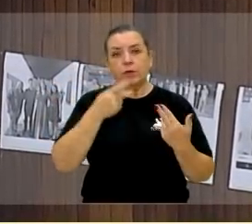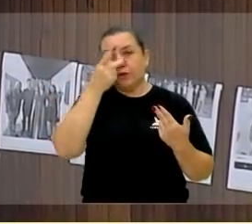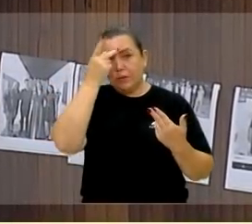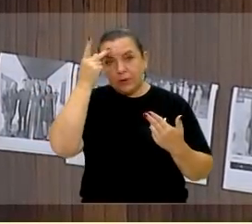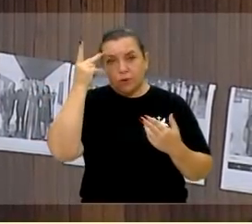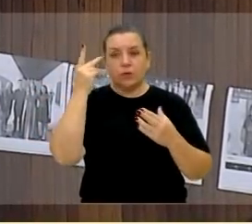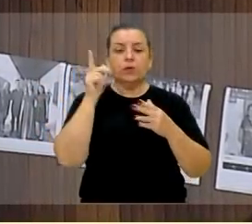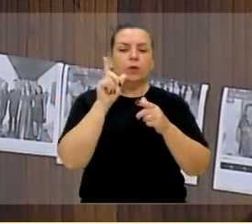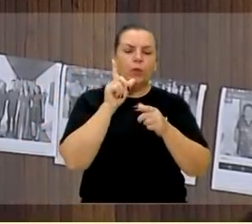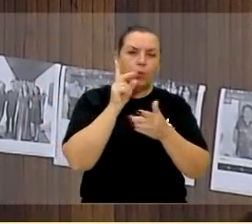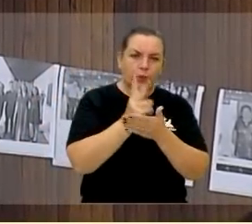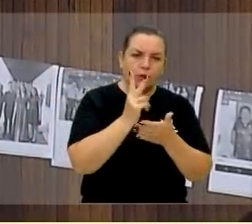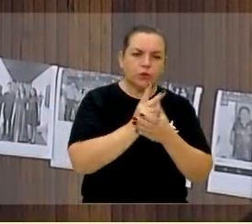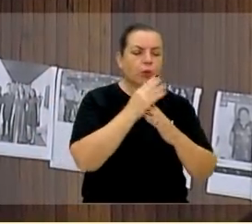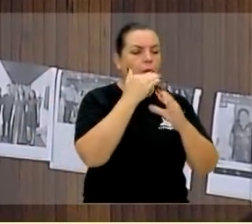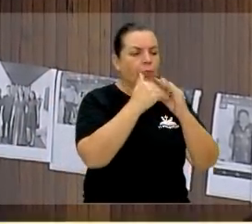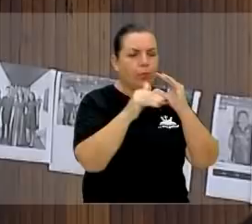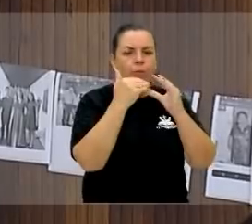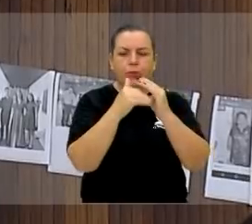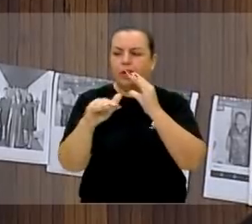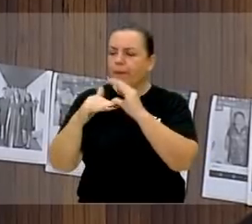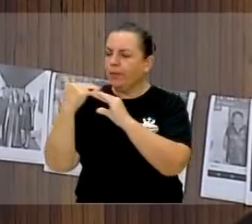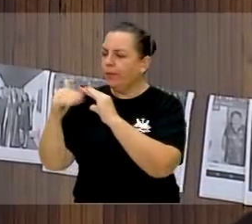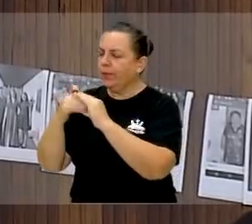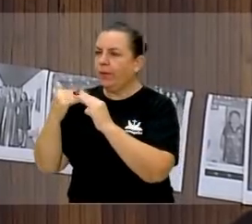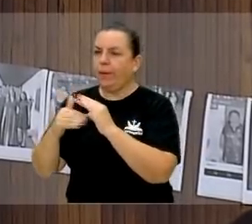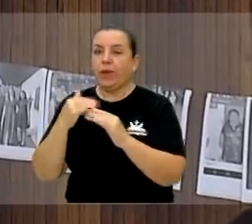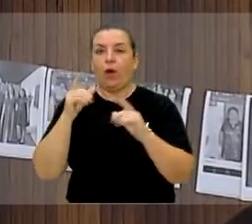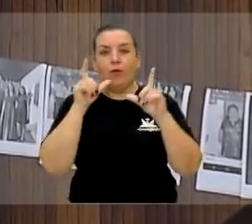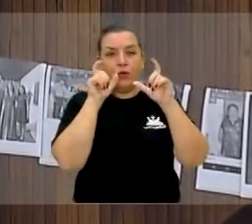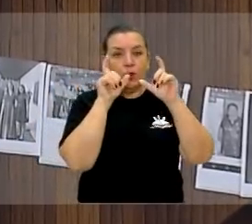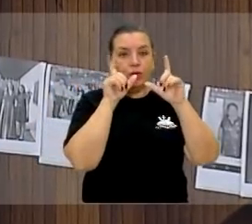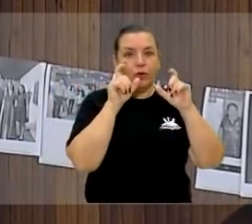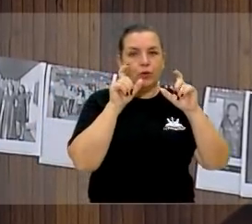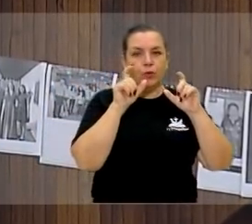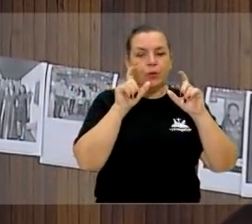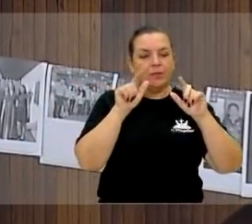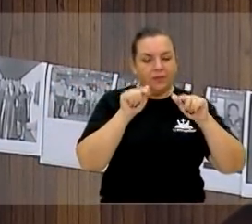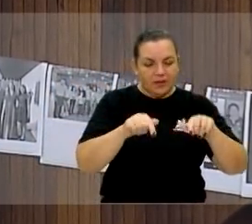fotos dos bancos, fotos de mães,